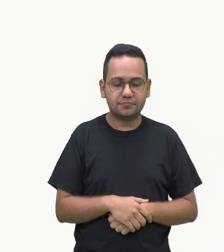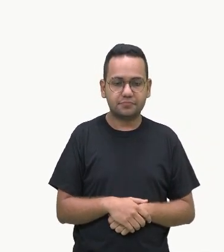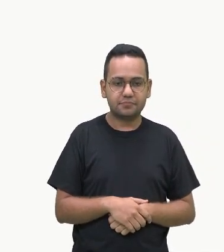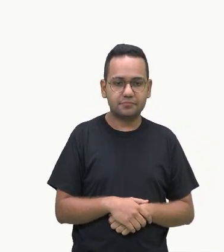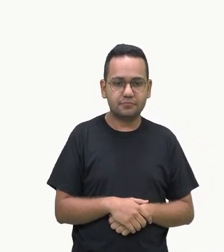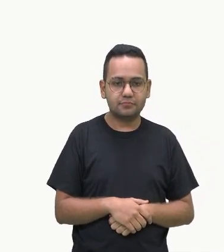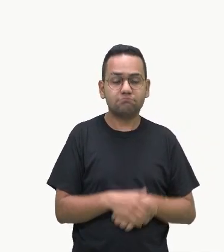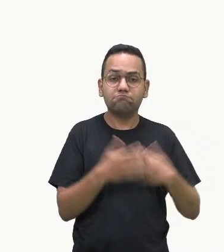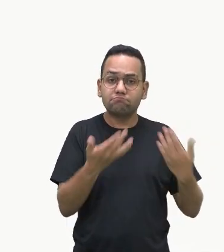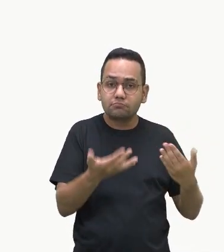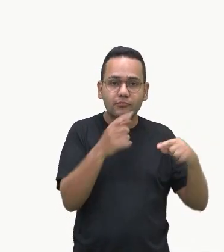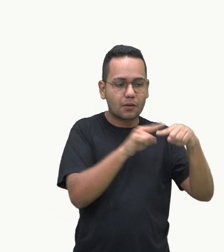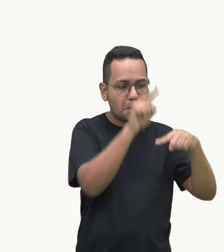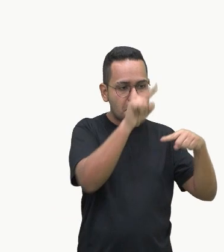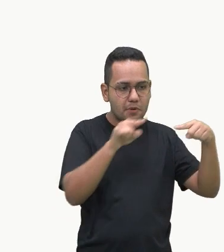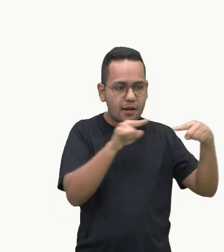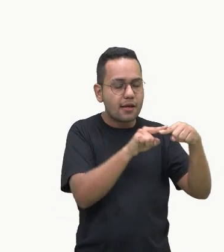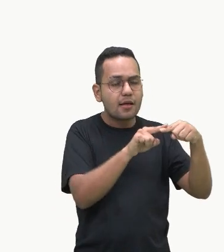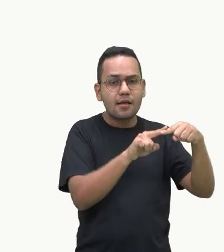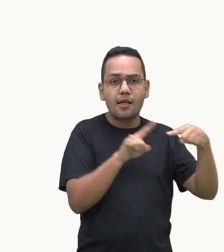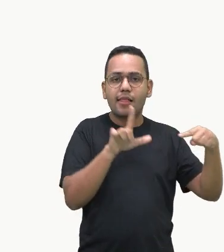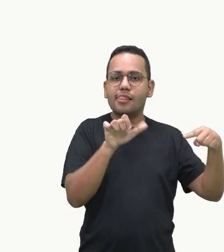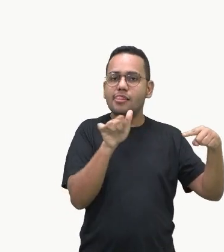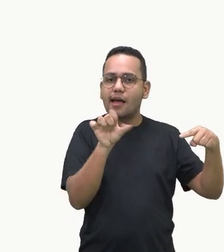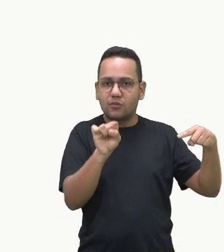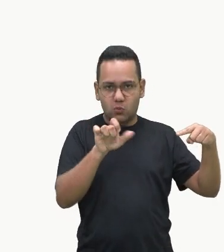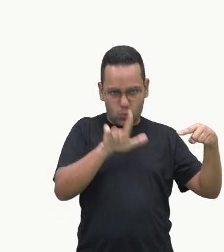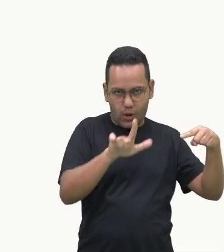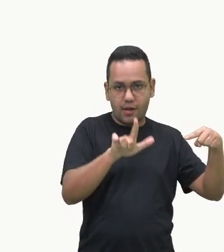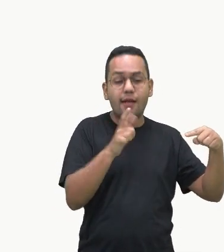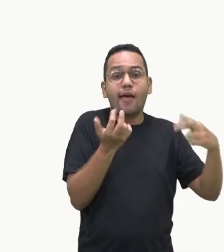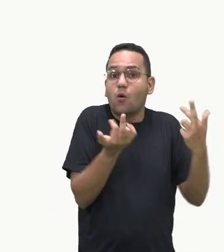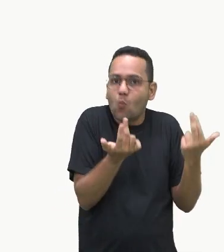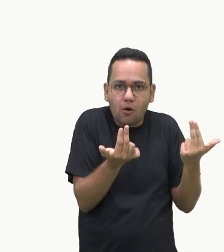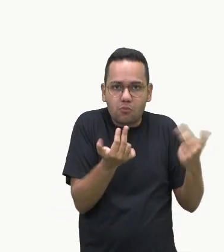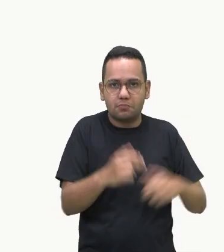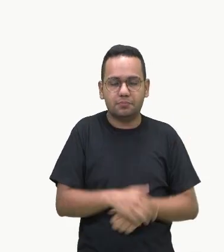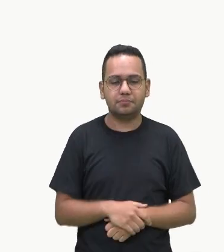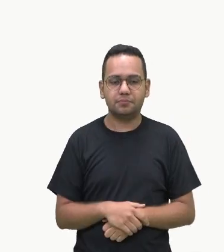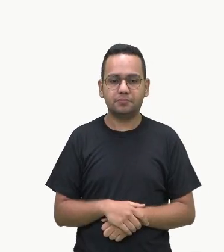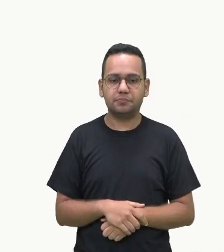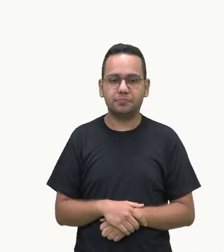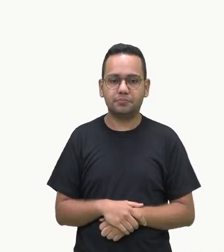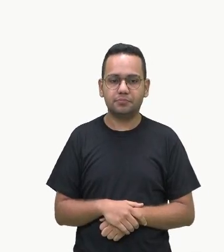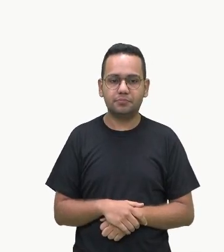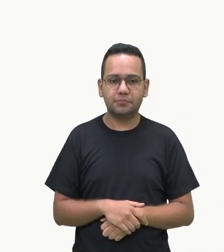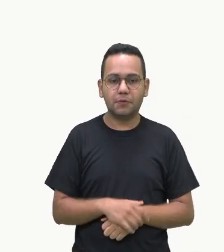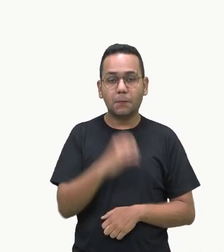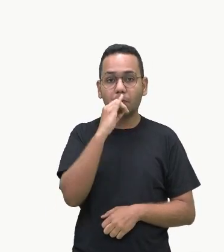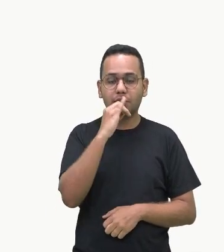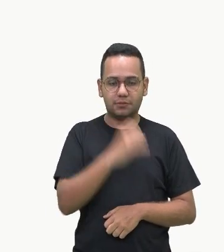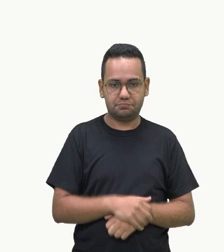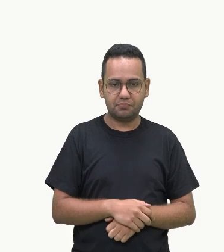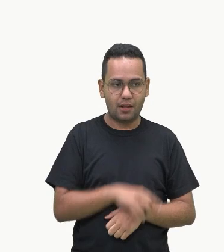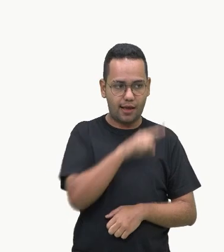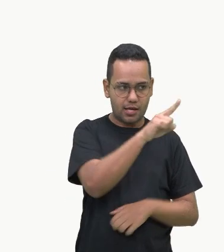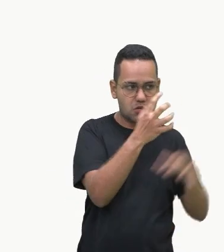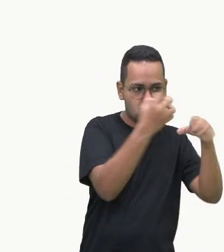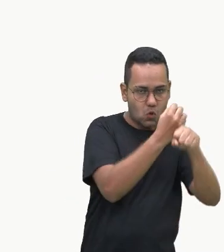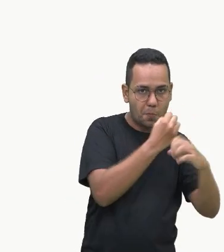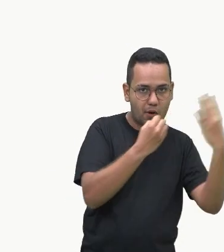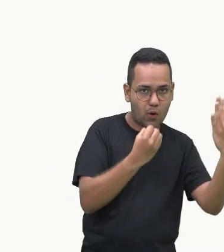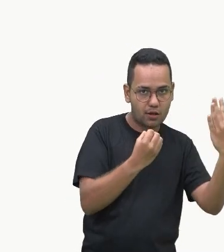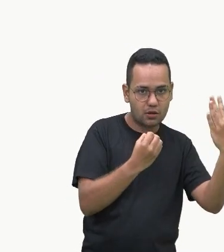3 lados são iguais. Como assim, professora? Se aqui medir 4, os outros